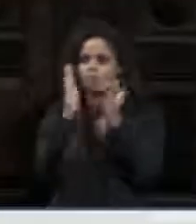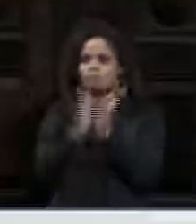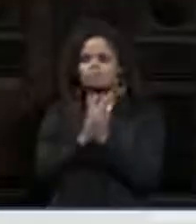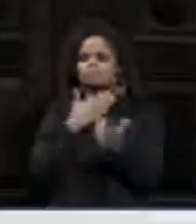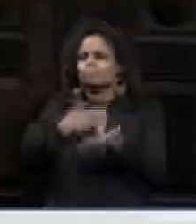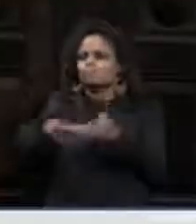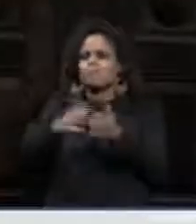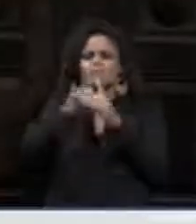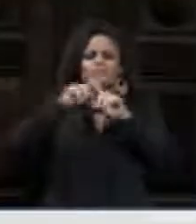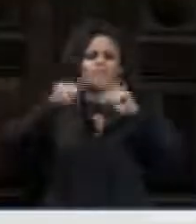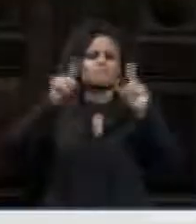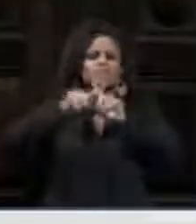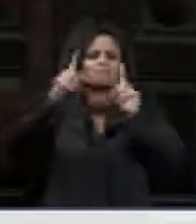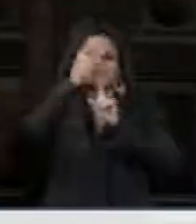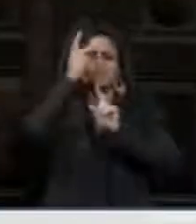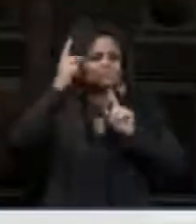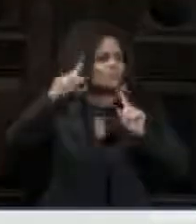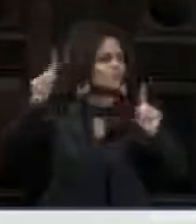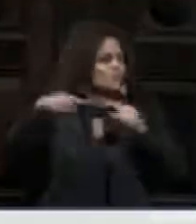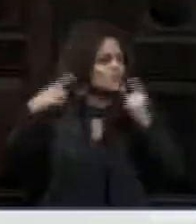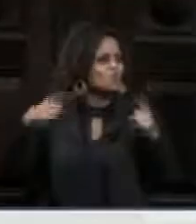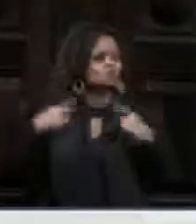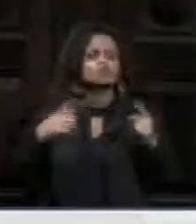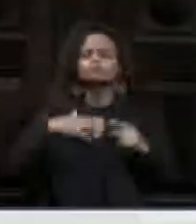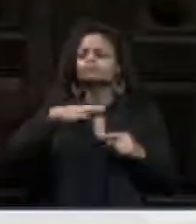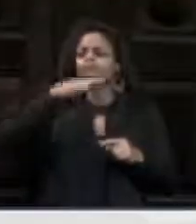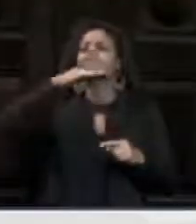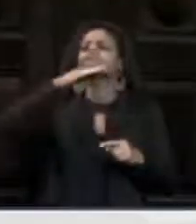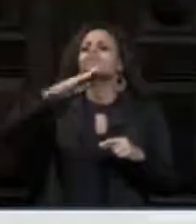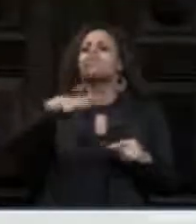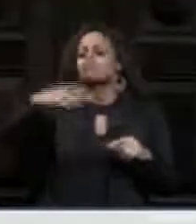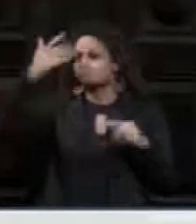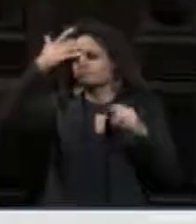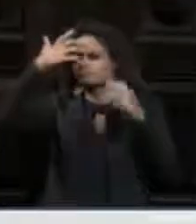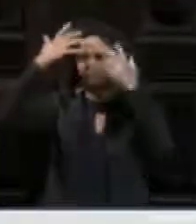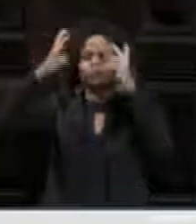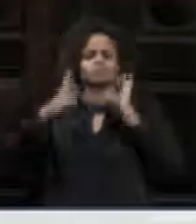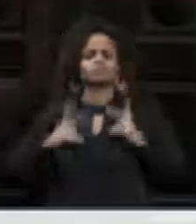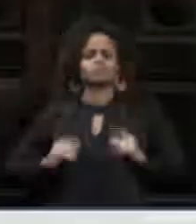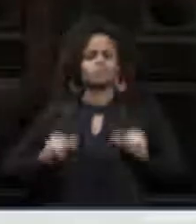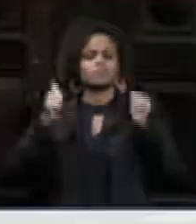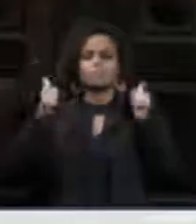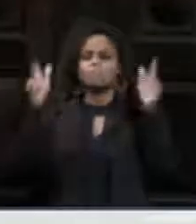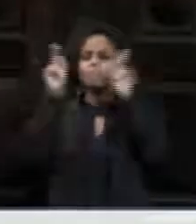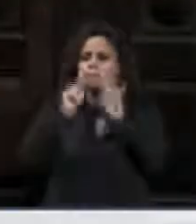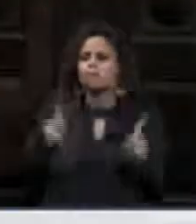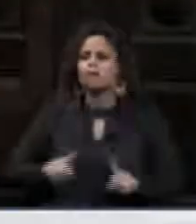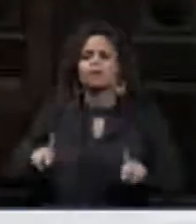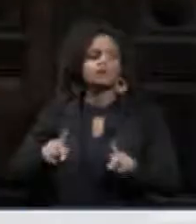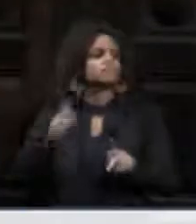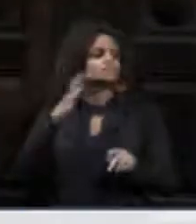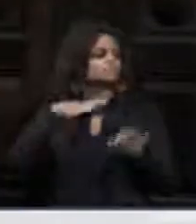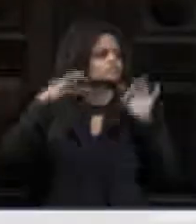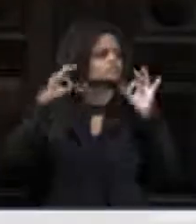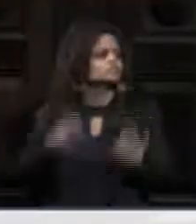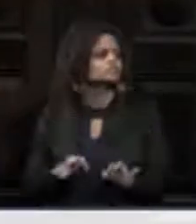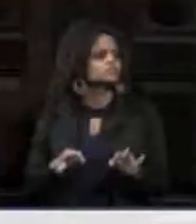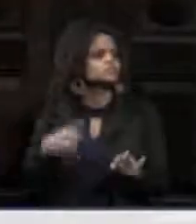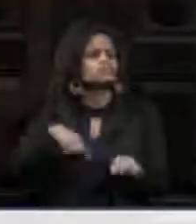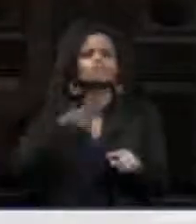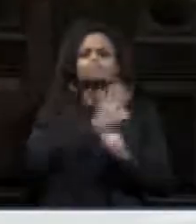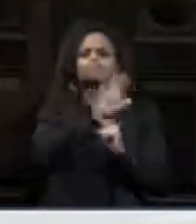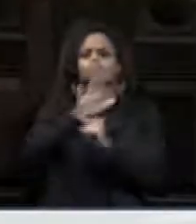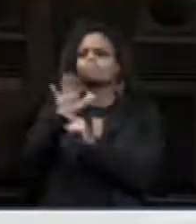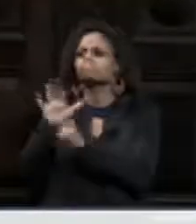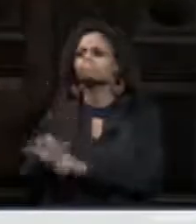crítica, respondê-las-ei de cabeça erguida, com a consciência tranquila e a certeza de que a causa que eu